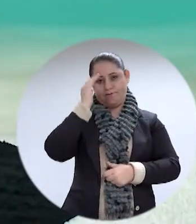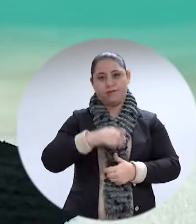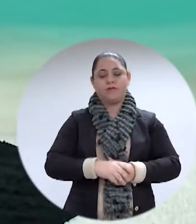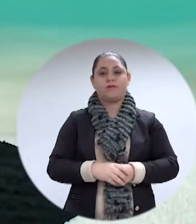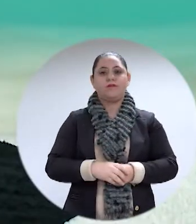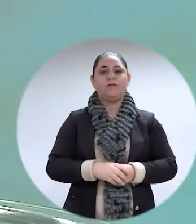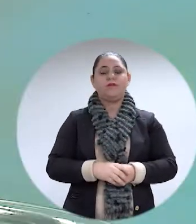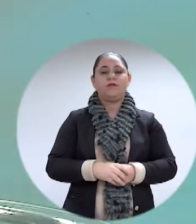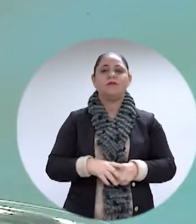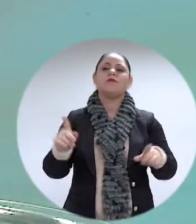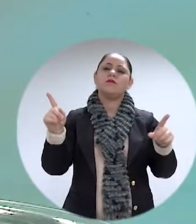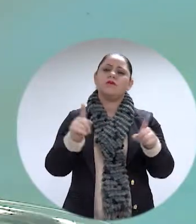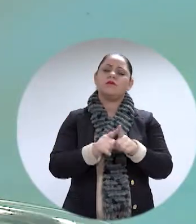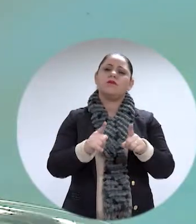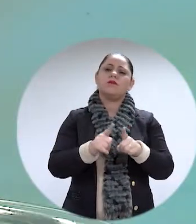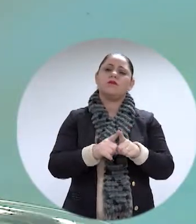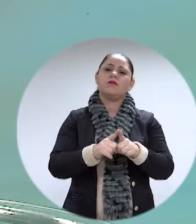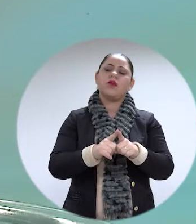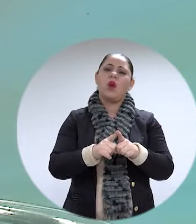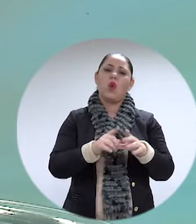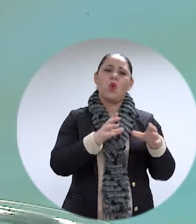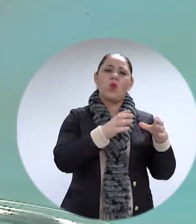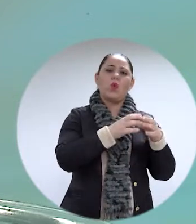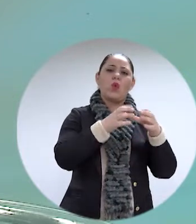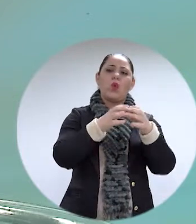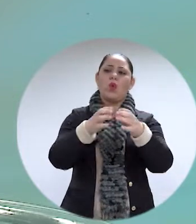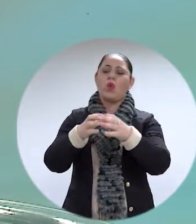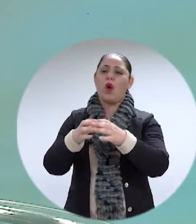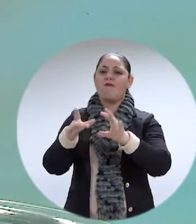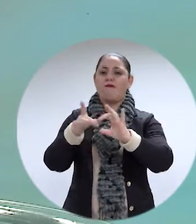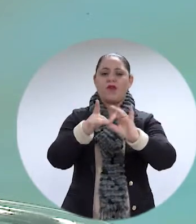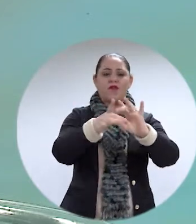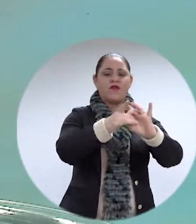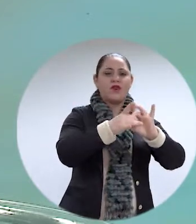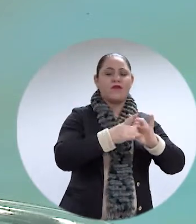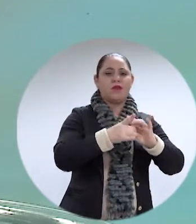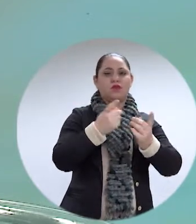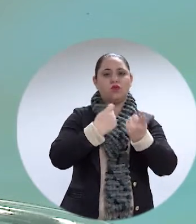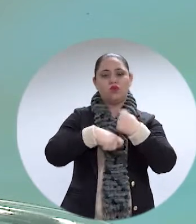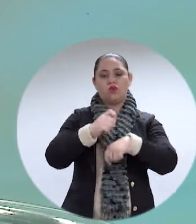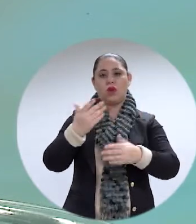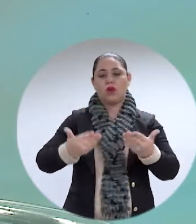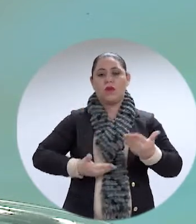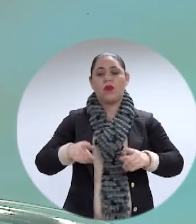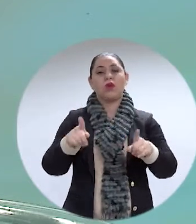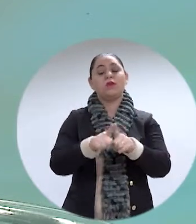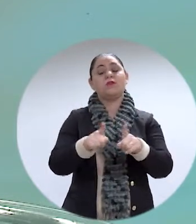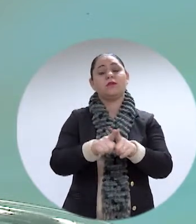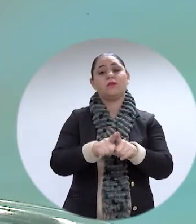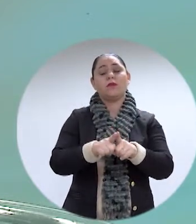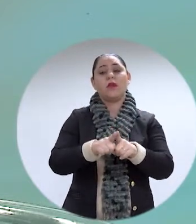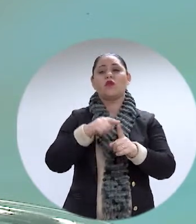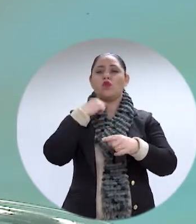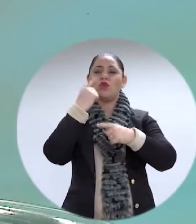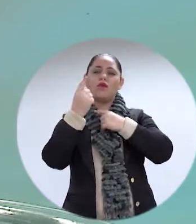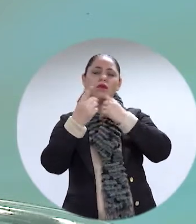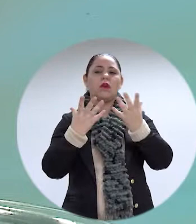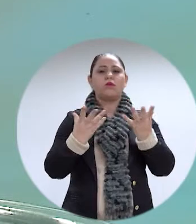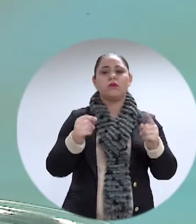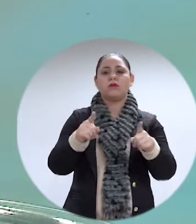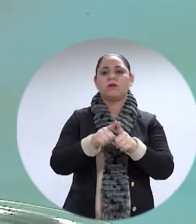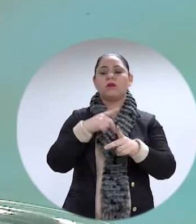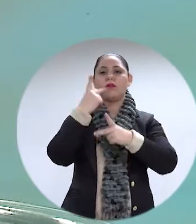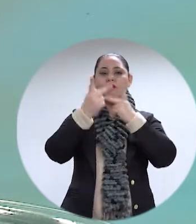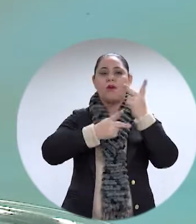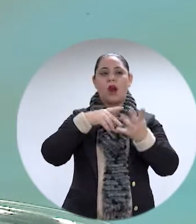público. Entendi. Além da questão das categorias de vínculos do servidor com a administração, outras dúvidas são